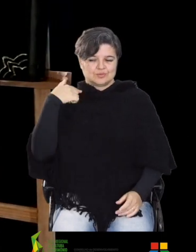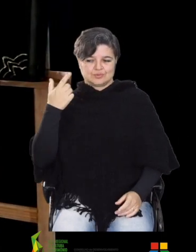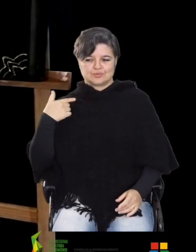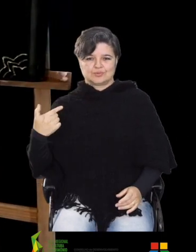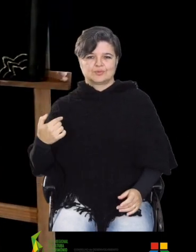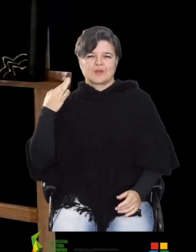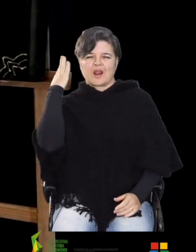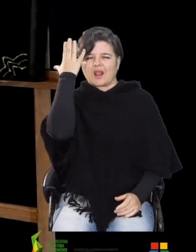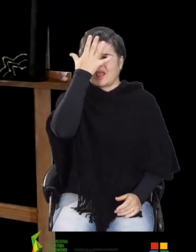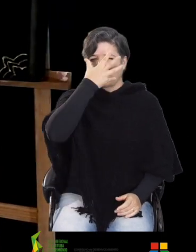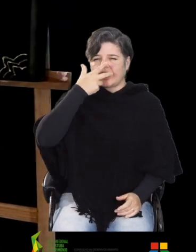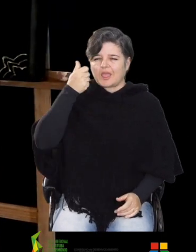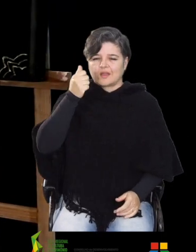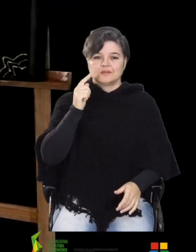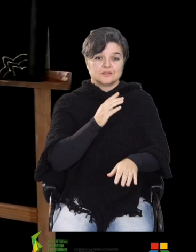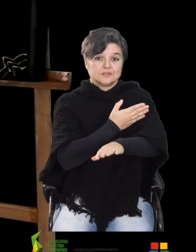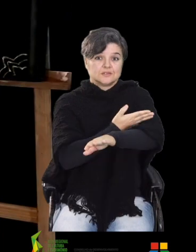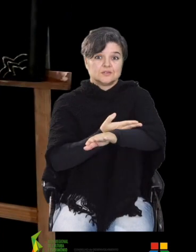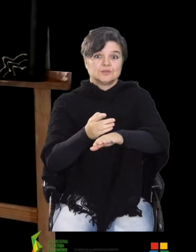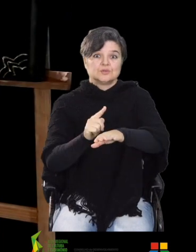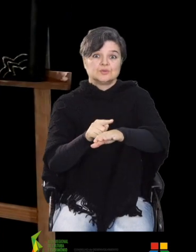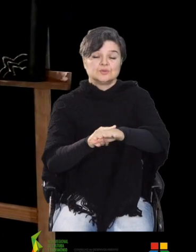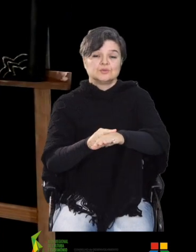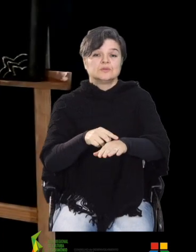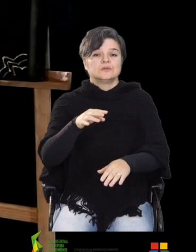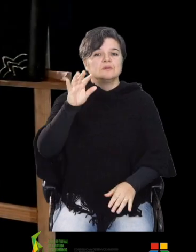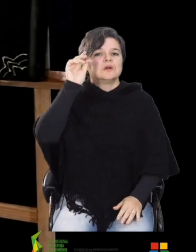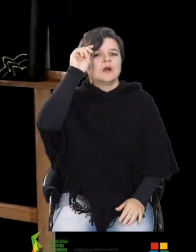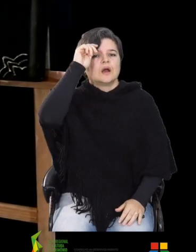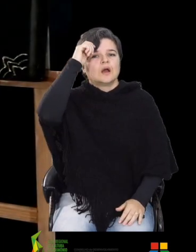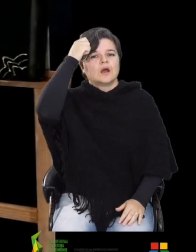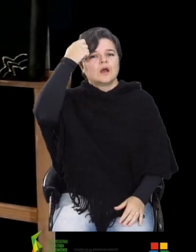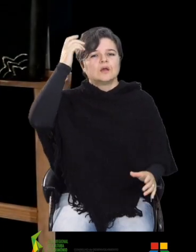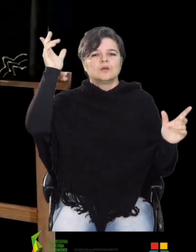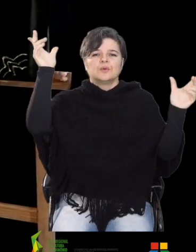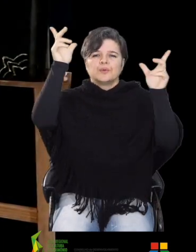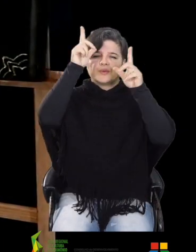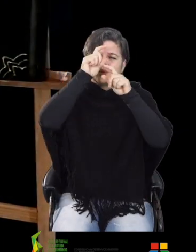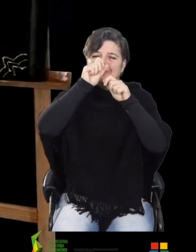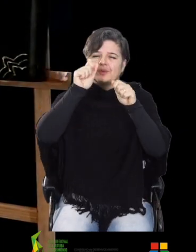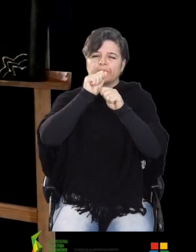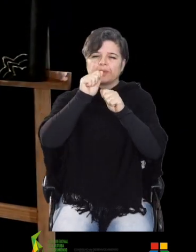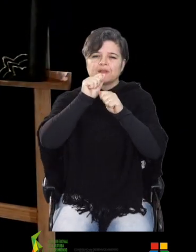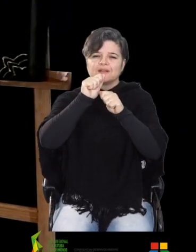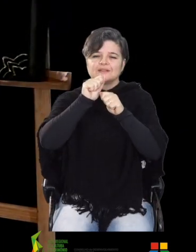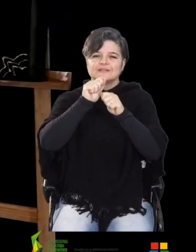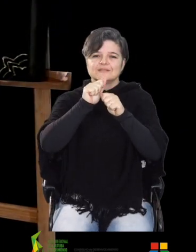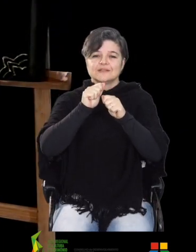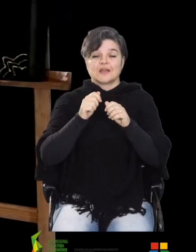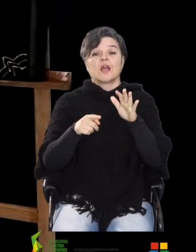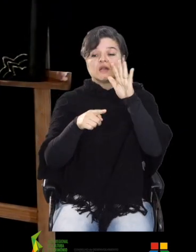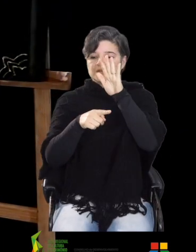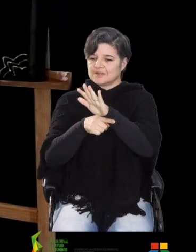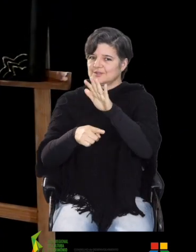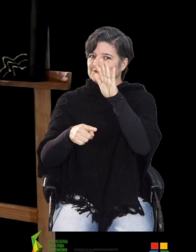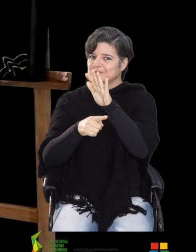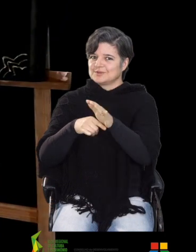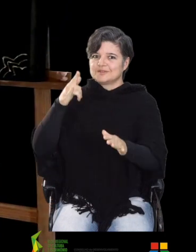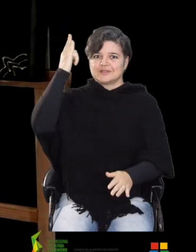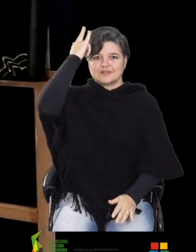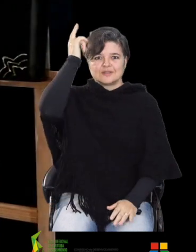se viram e a pele negra como a noite que tentar ajudar